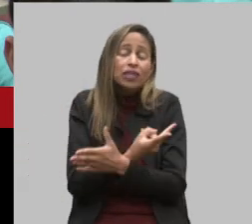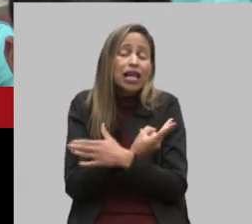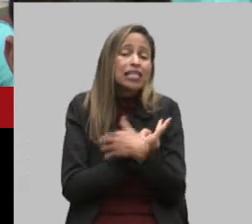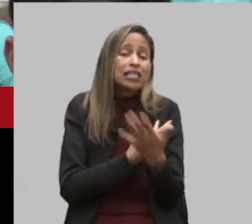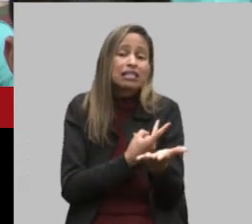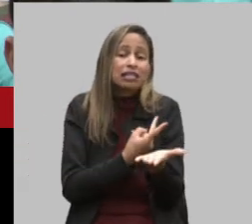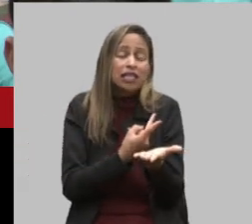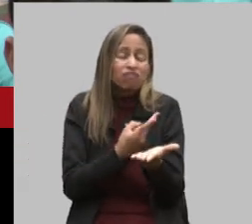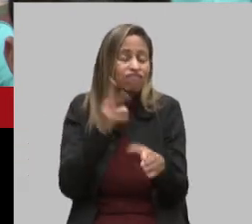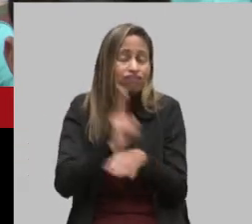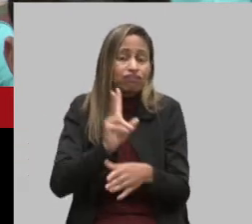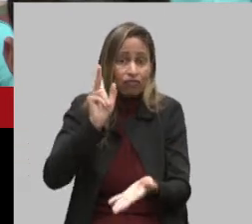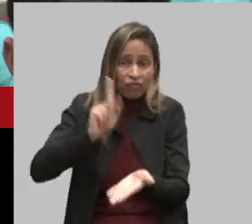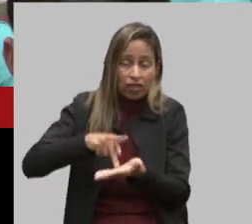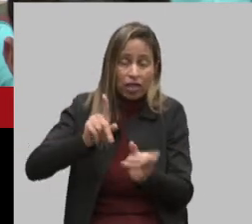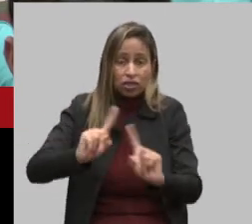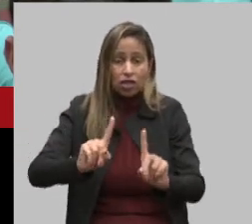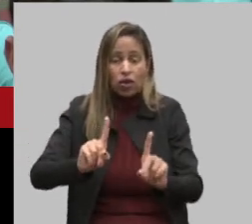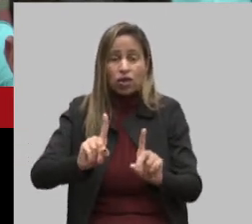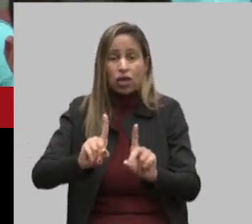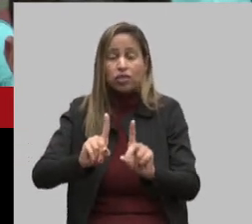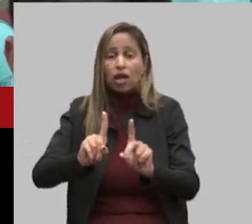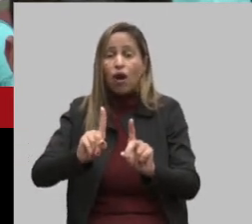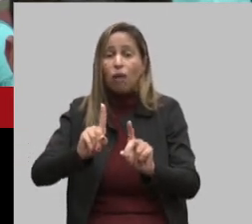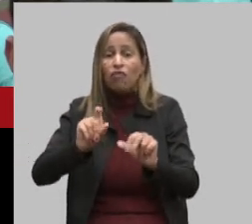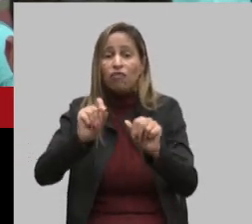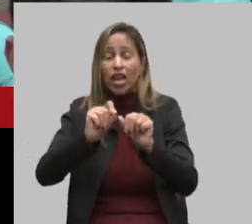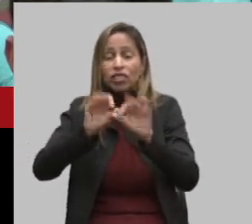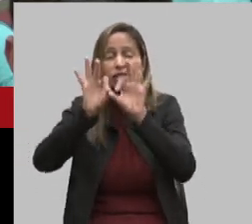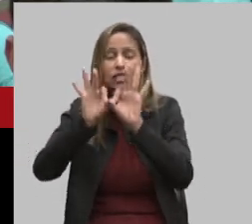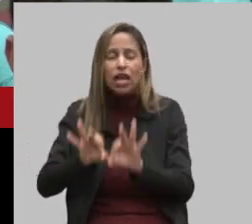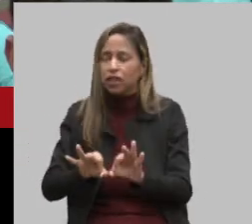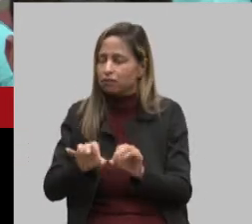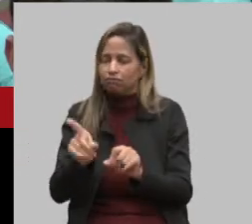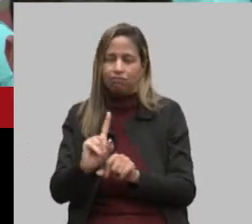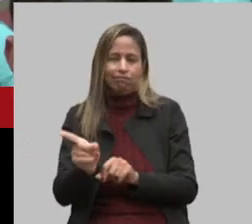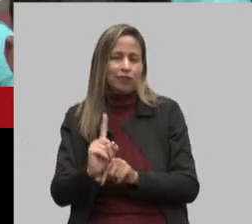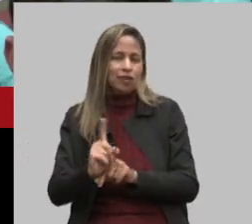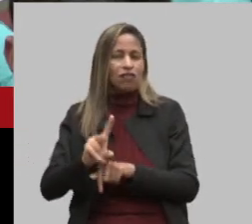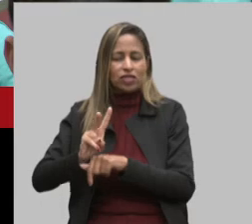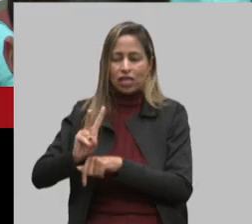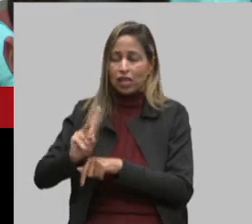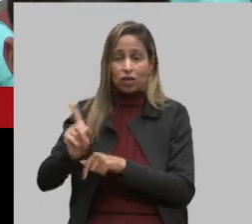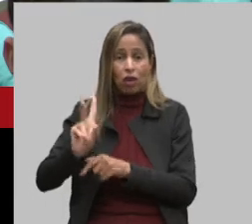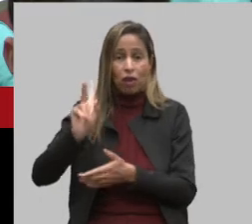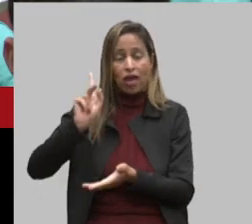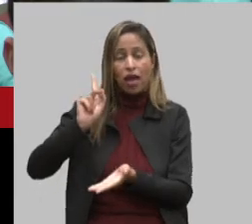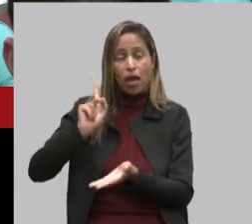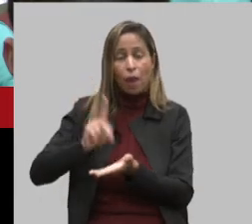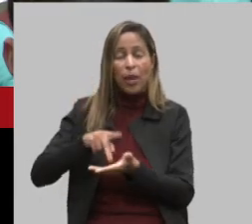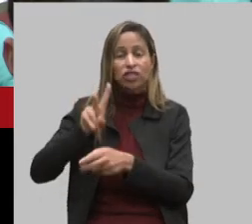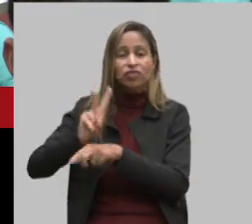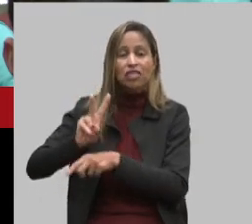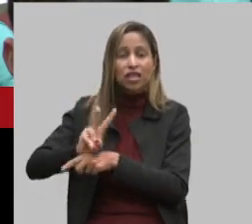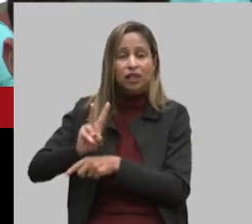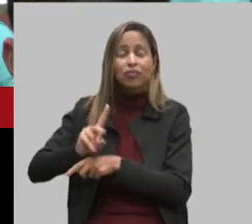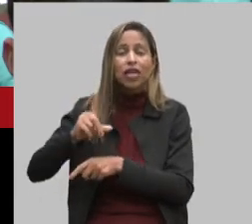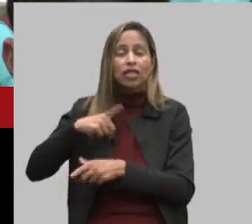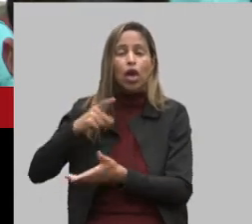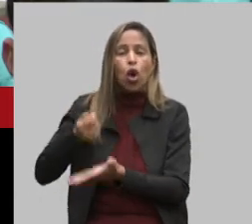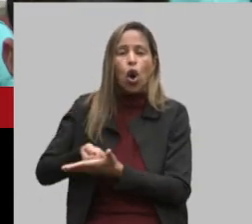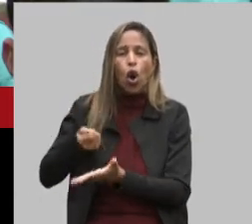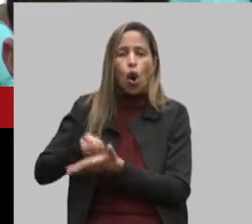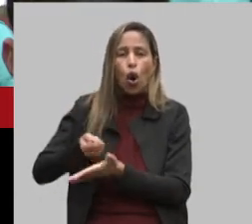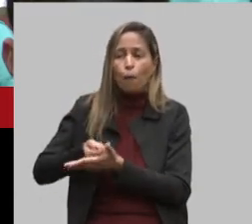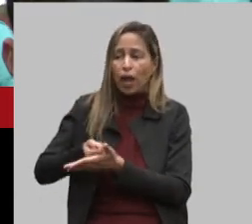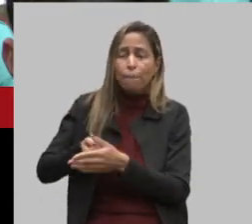efetivadas elas não são cumpridas do jeito certo elas não são realmente fiscalizadas eles têm cobrança mas